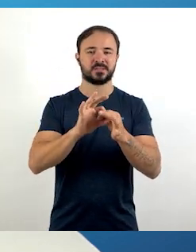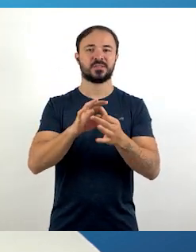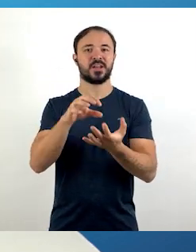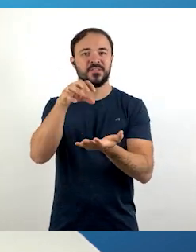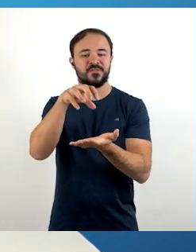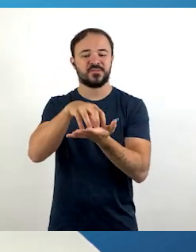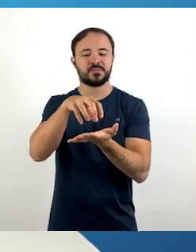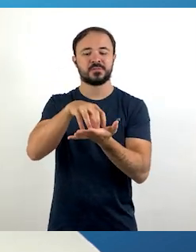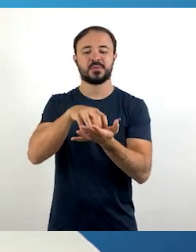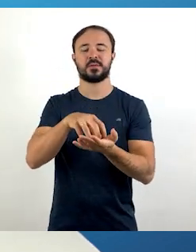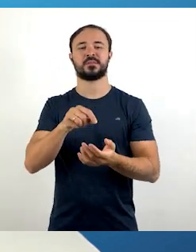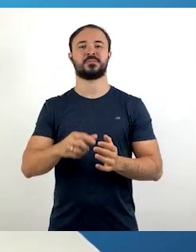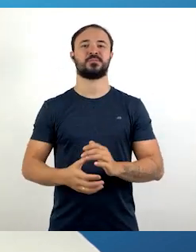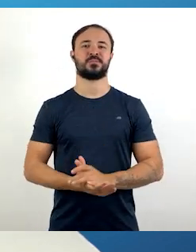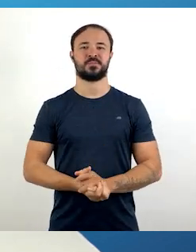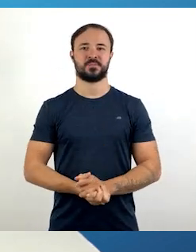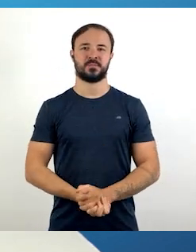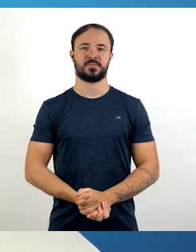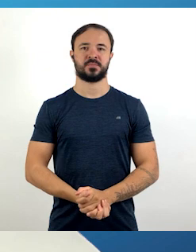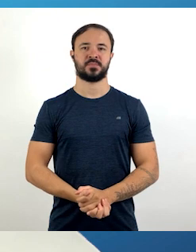estrutura.